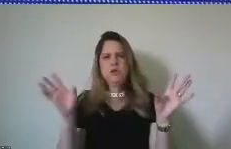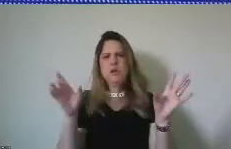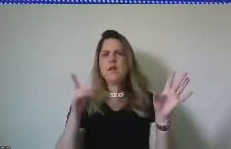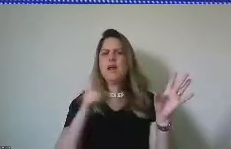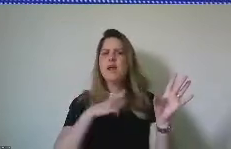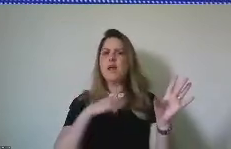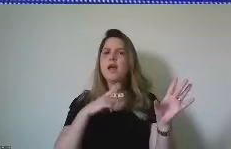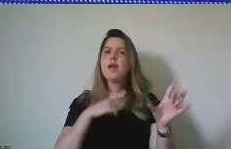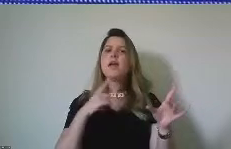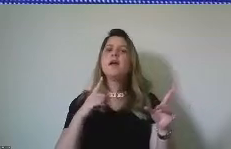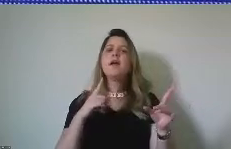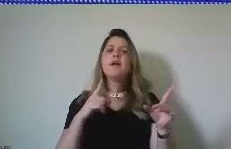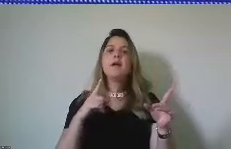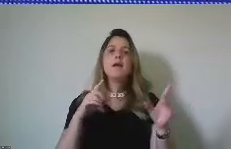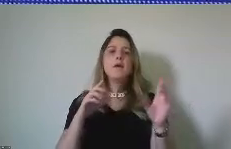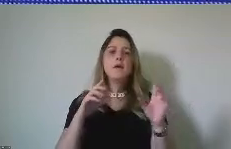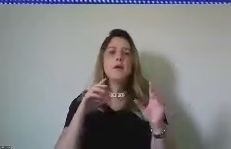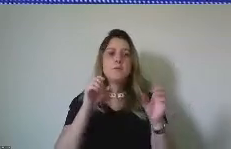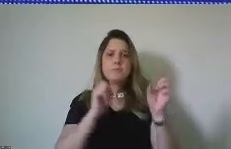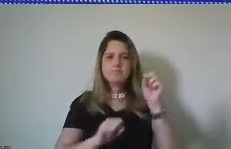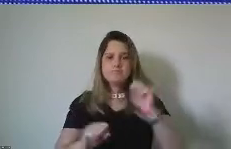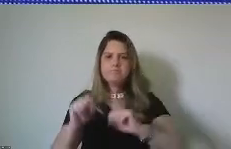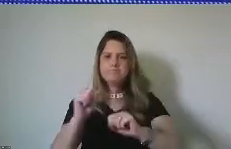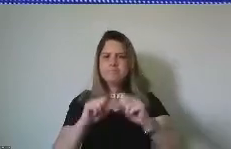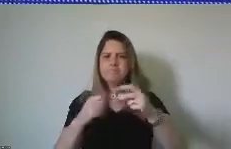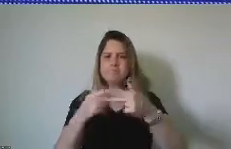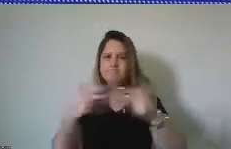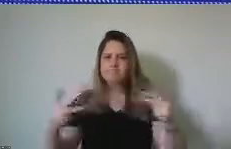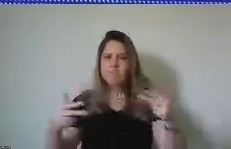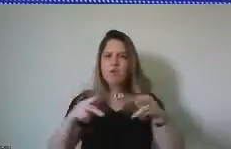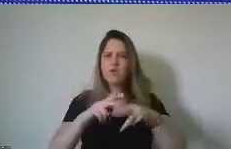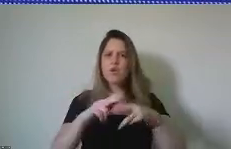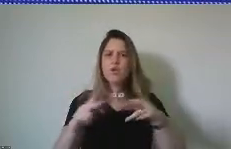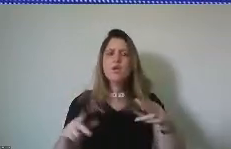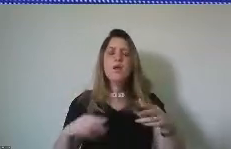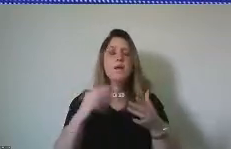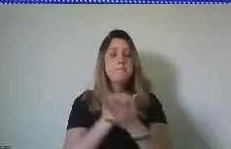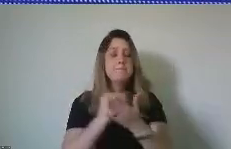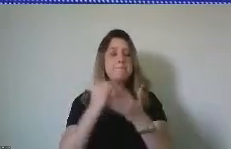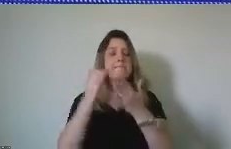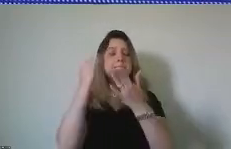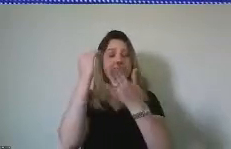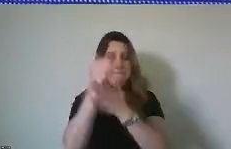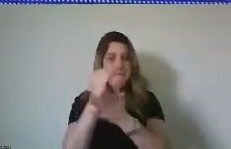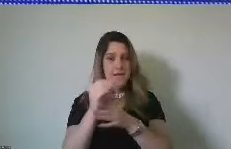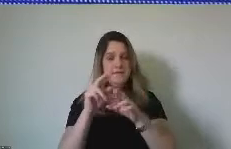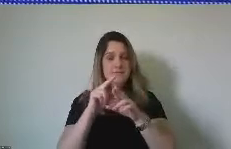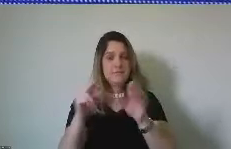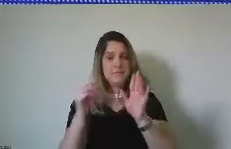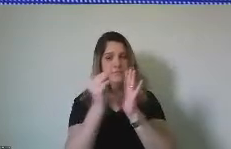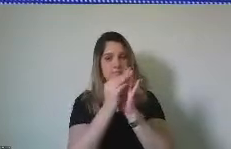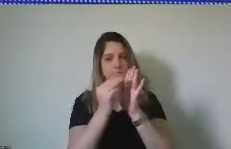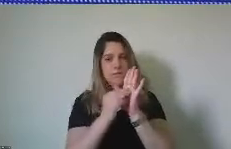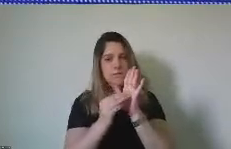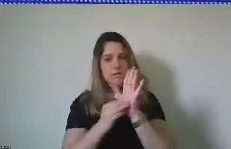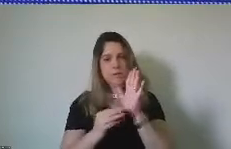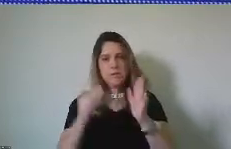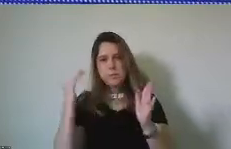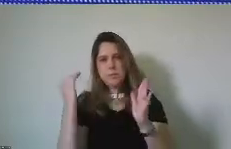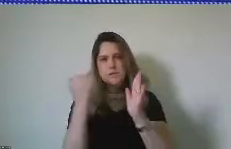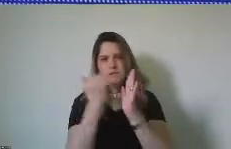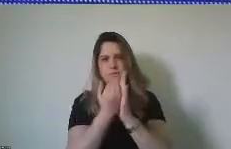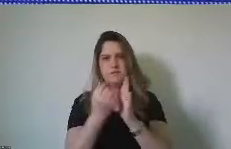a gente entende que para o próximo ciclo revision tarifária donde vai ser aplicado o banco e preço para o reconhecimento eu estava